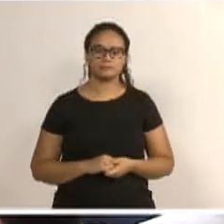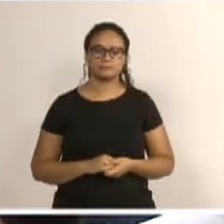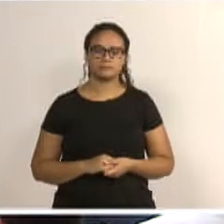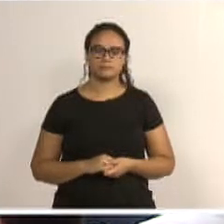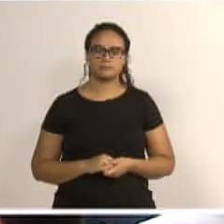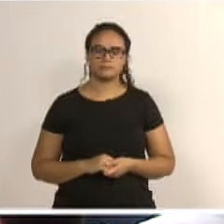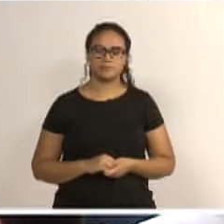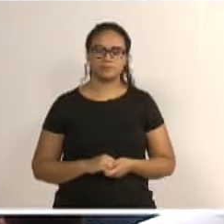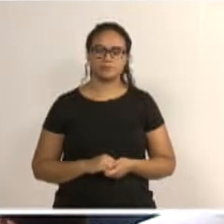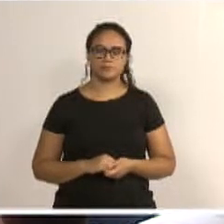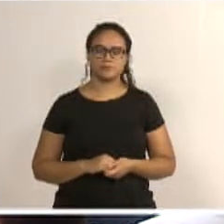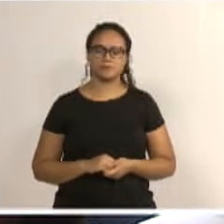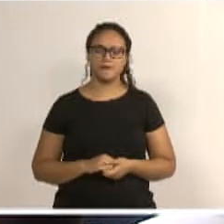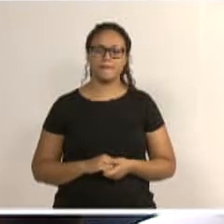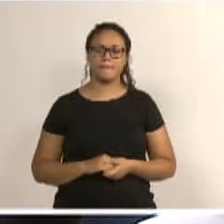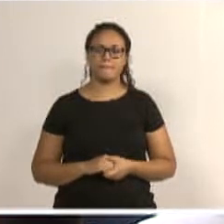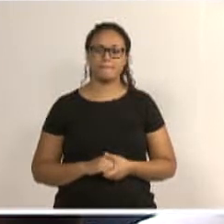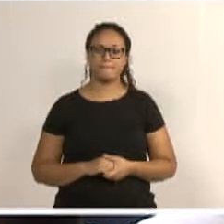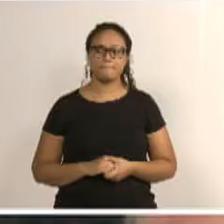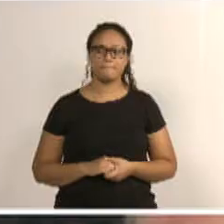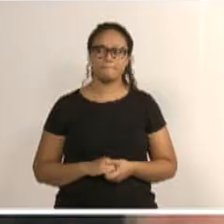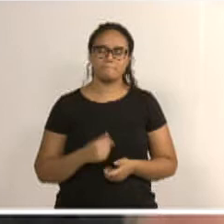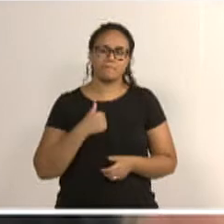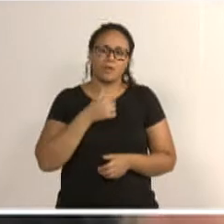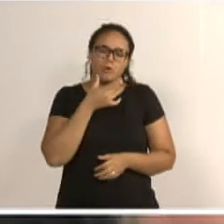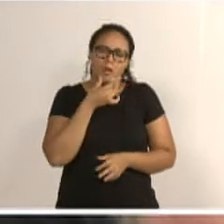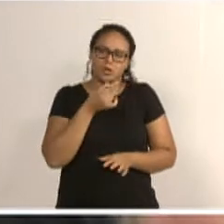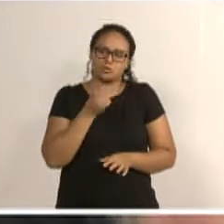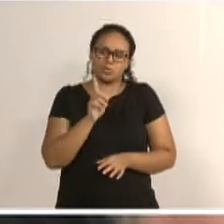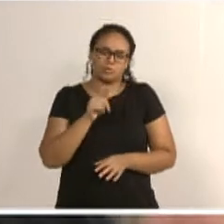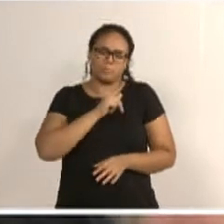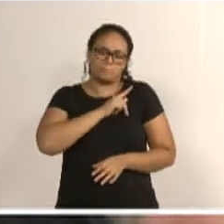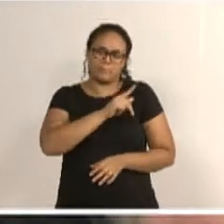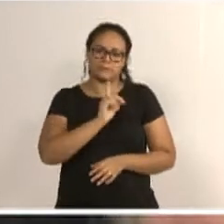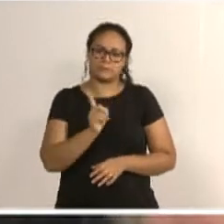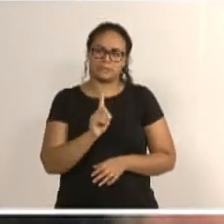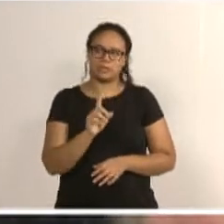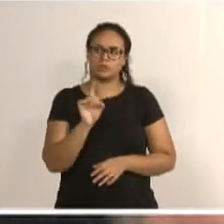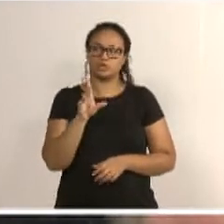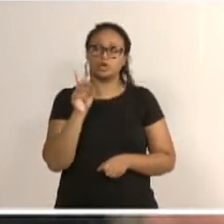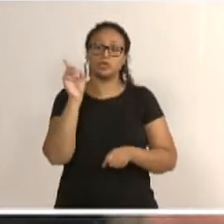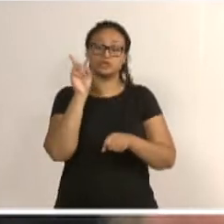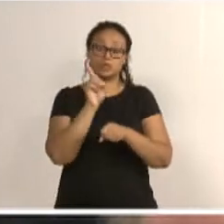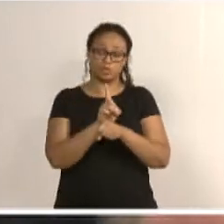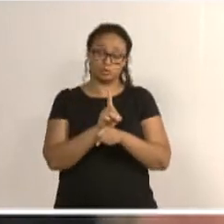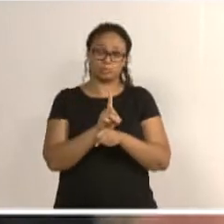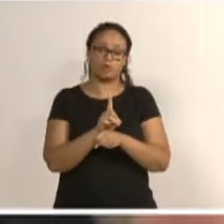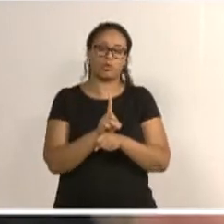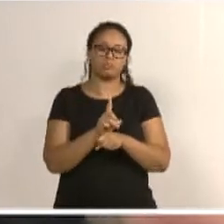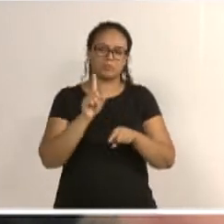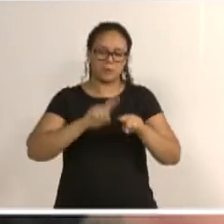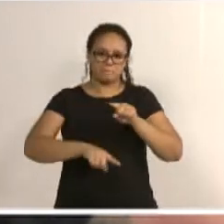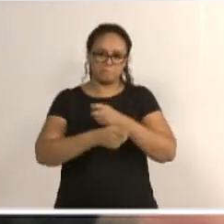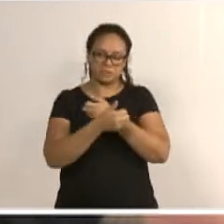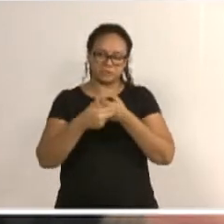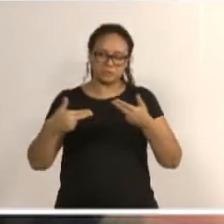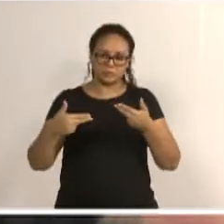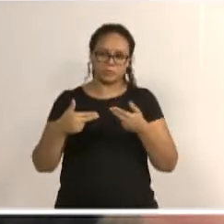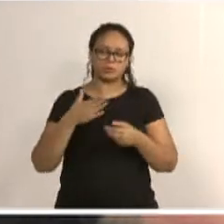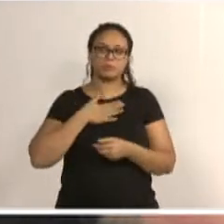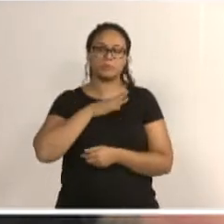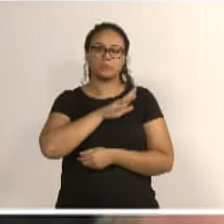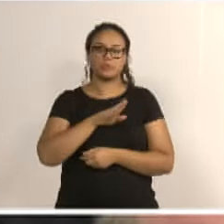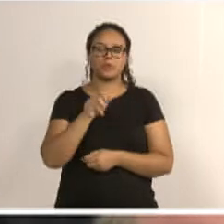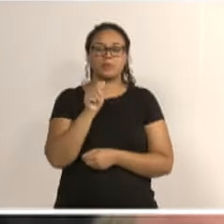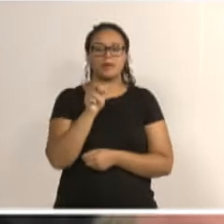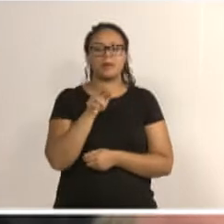eu acho que eu não sou mais o presidente, eu sou apenas um diretor de patrimônio, só para deixar claro. Meu nome é Ari